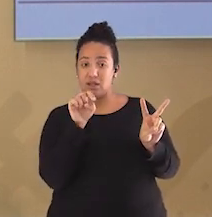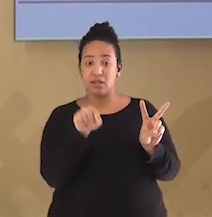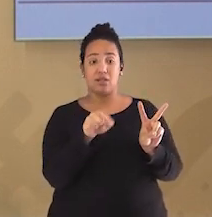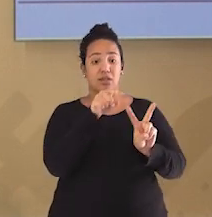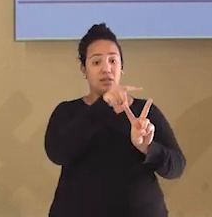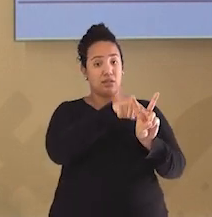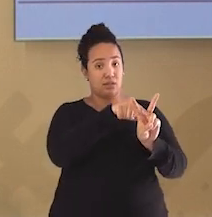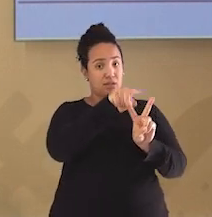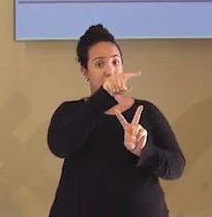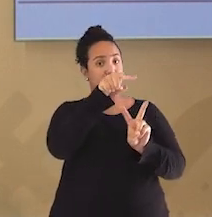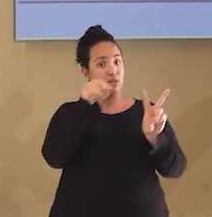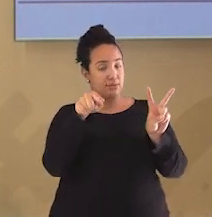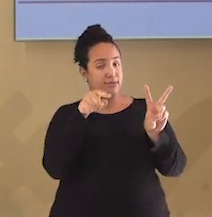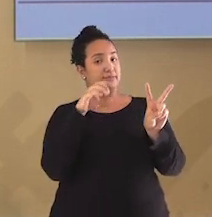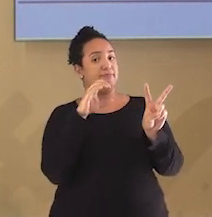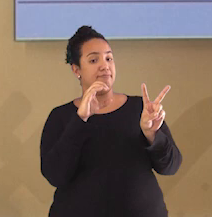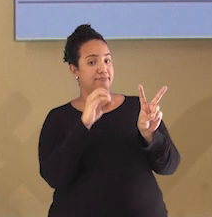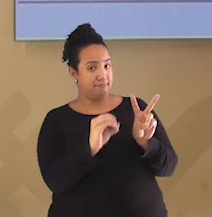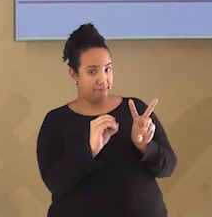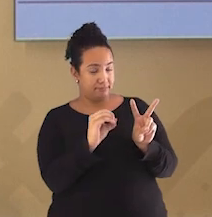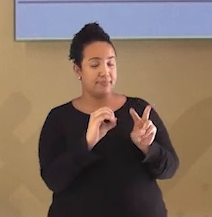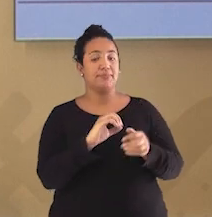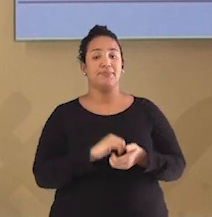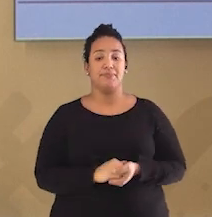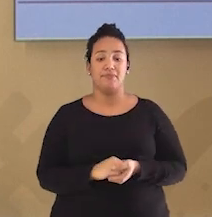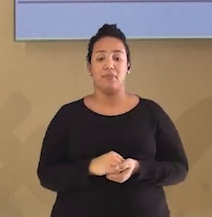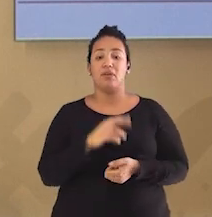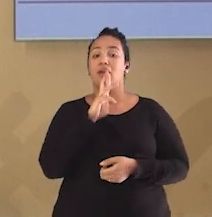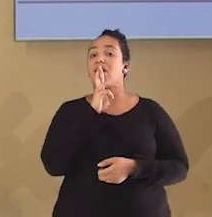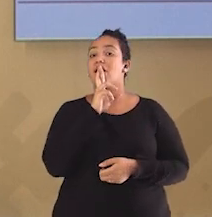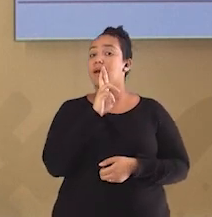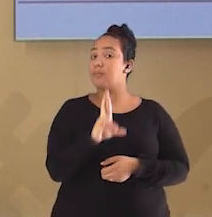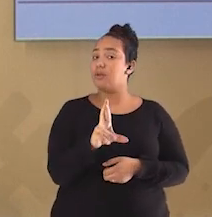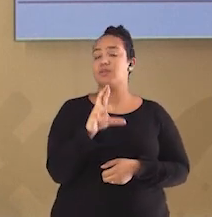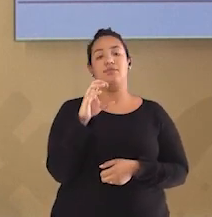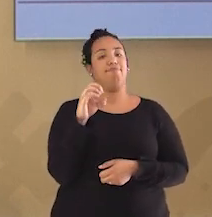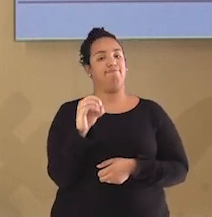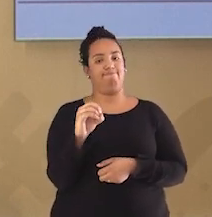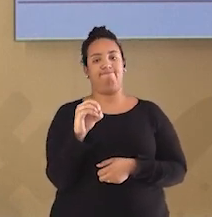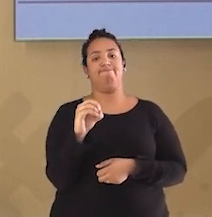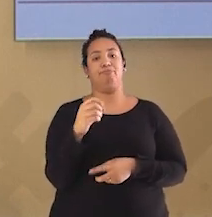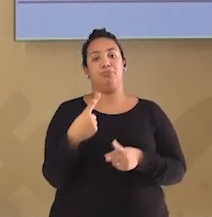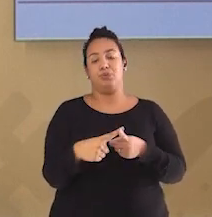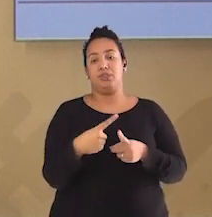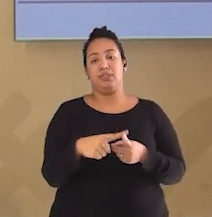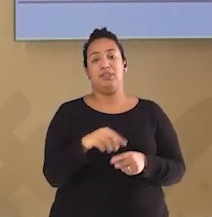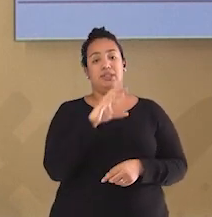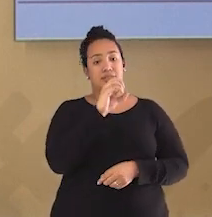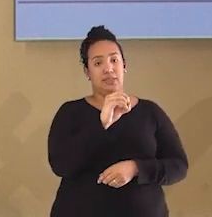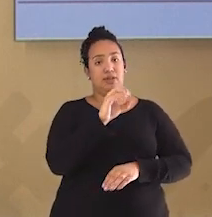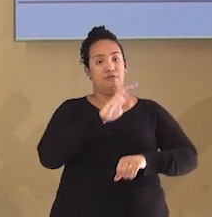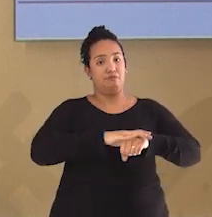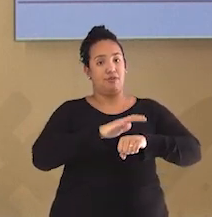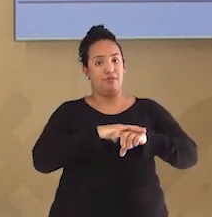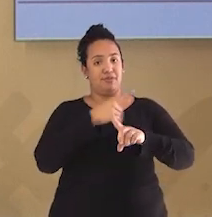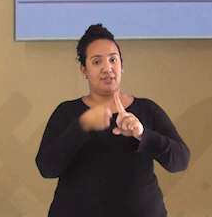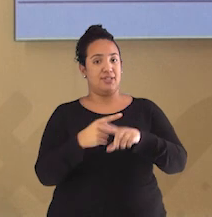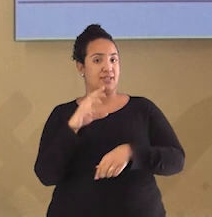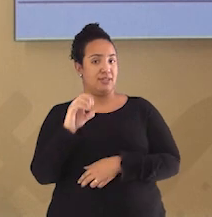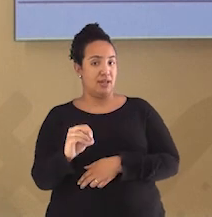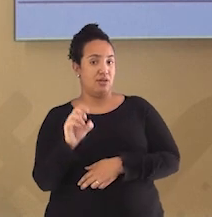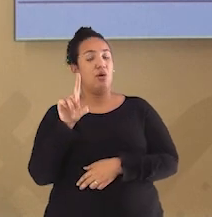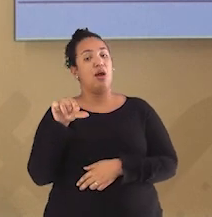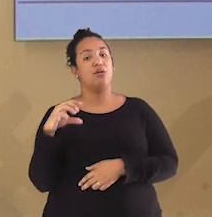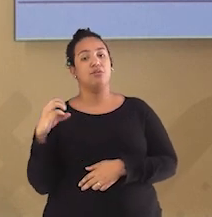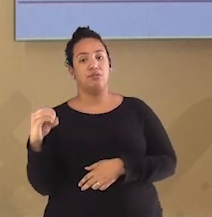lemos raiz quadrada de 0. E temos como resultado o 0, pois 0 elevado ao quadrado